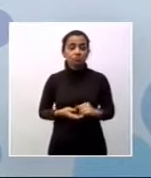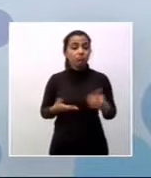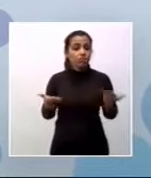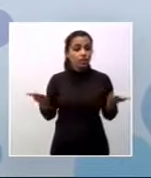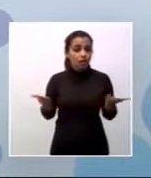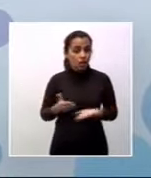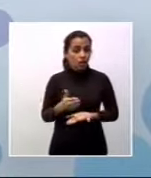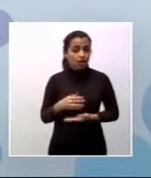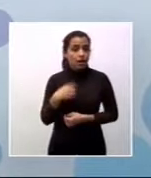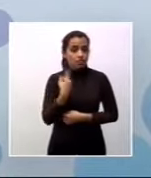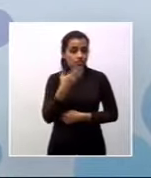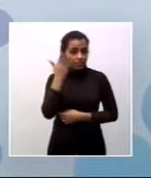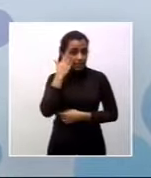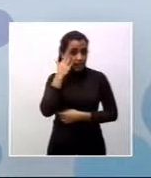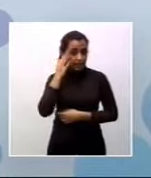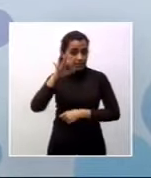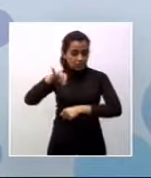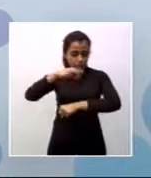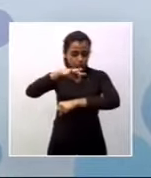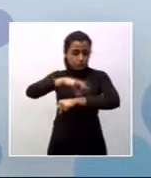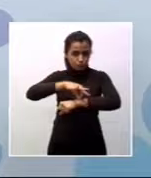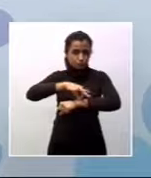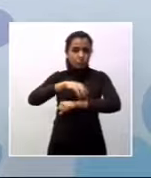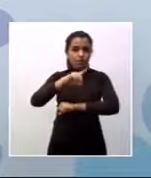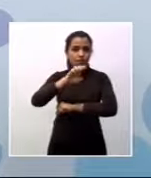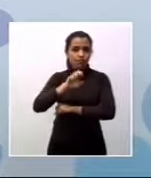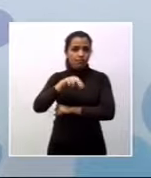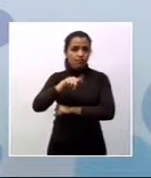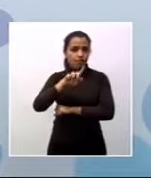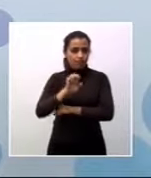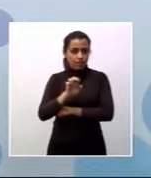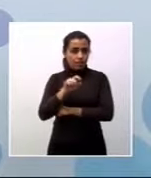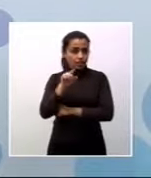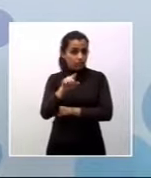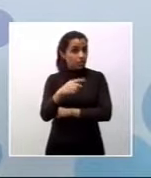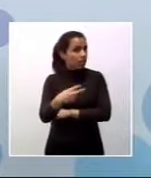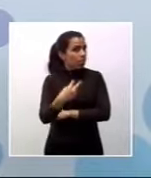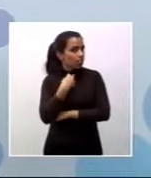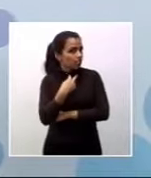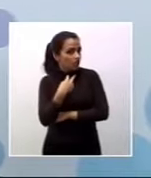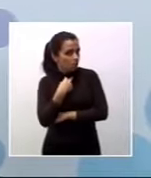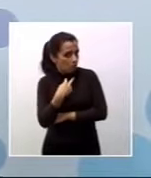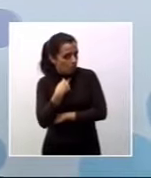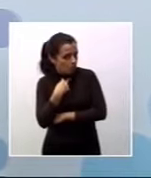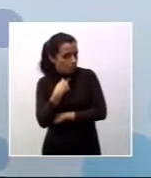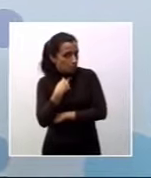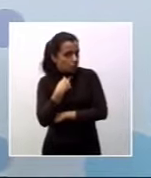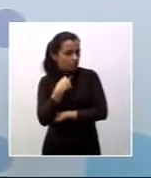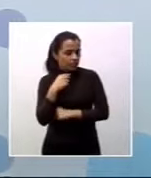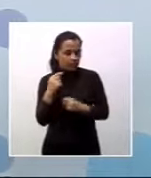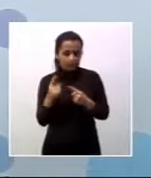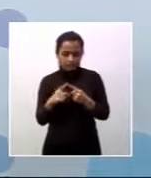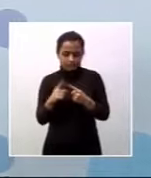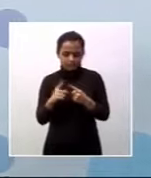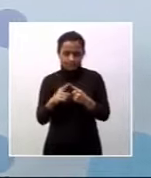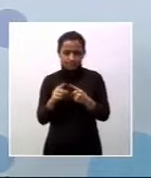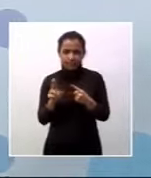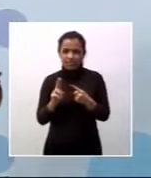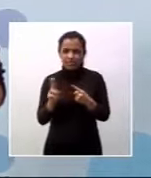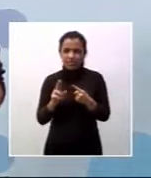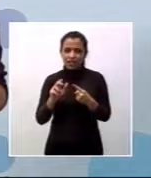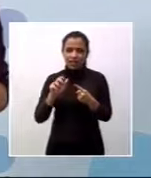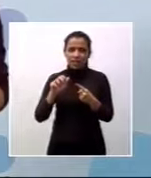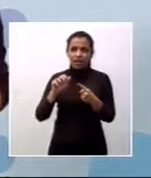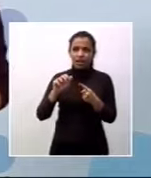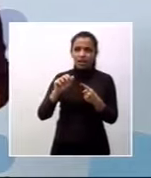sabe que quando você tem dengue se você não pode tomar o nome como que a gente